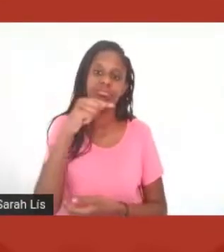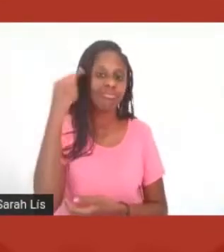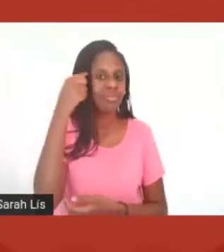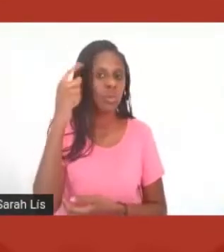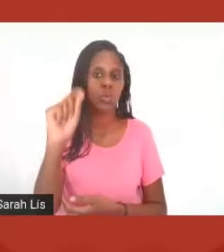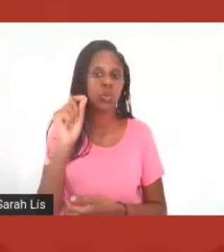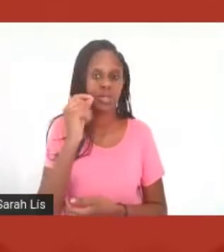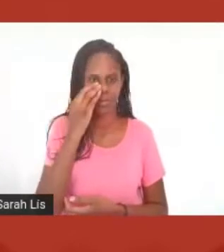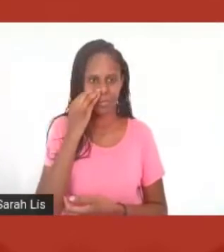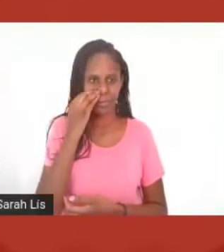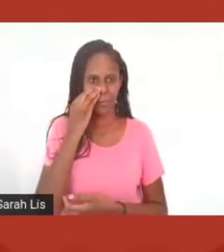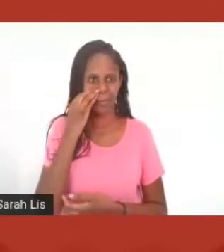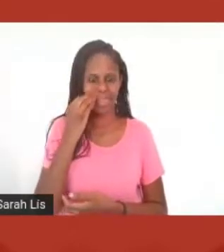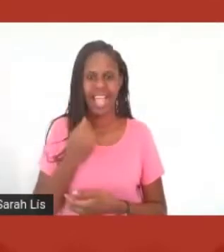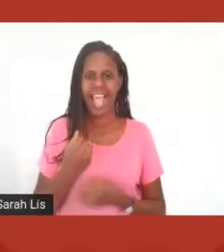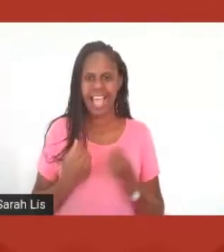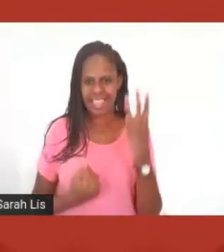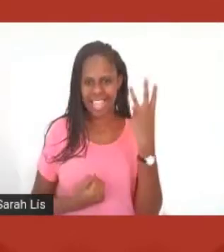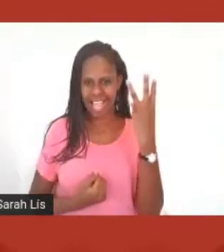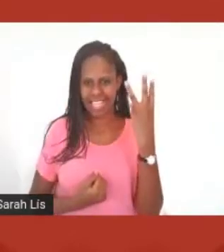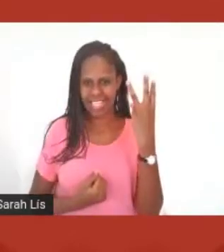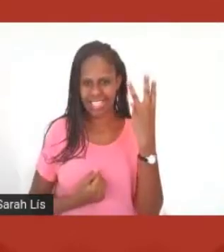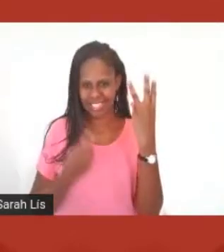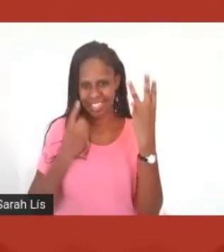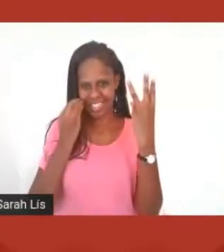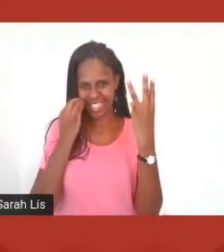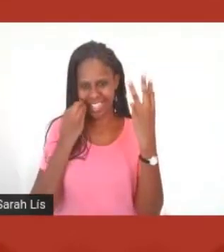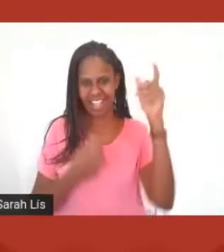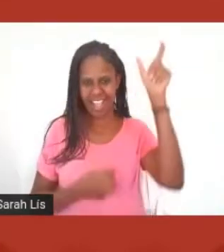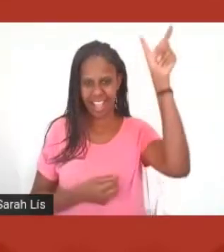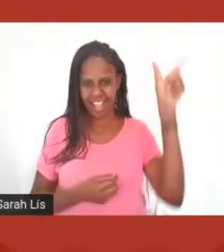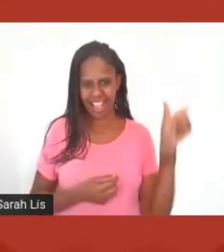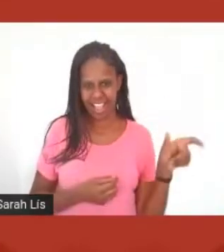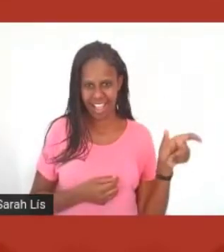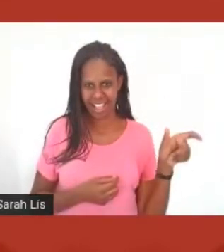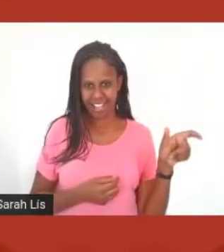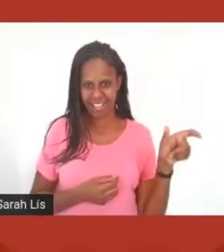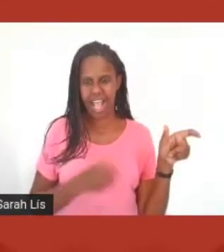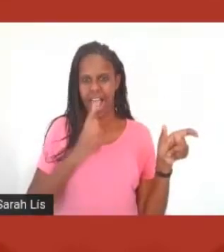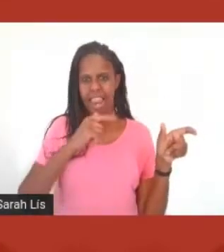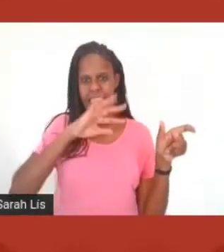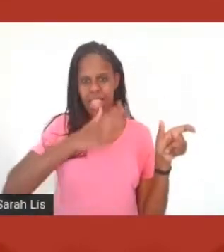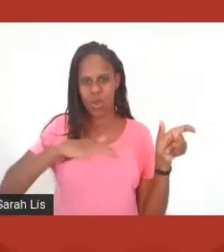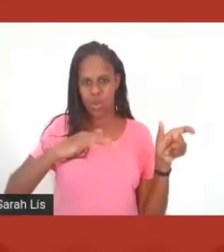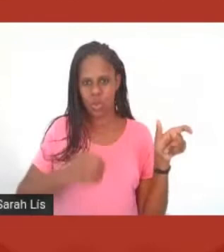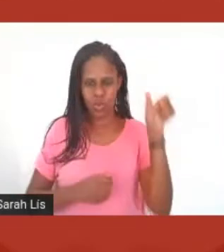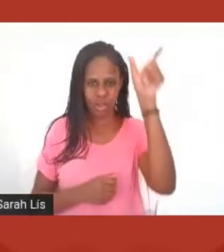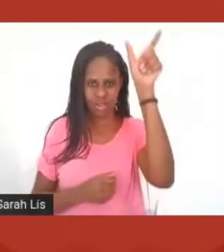Vamos fazer três colunas? Uma do líquido, do gato e do mingau?